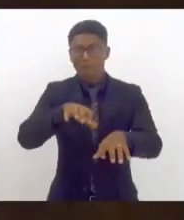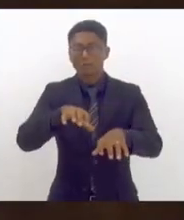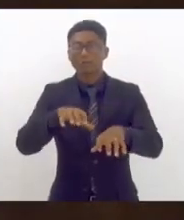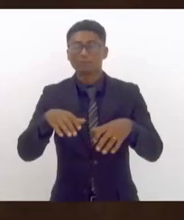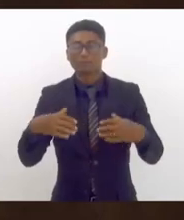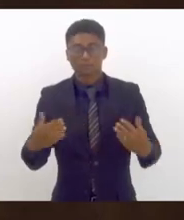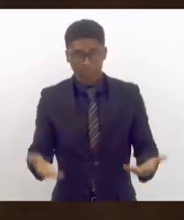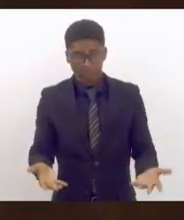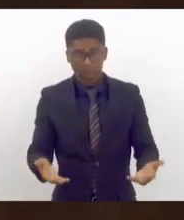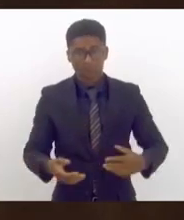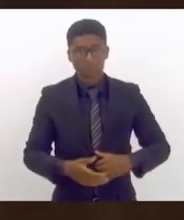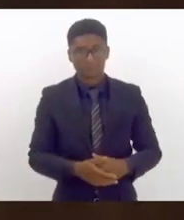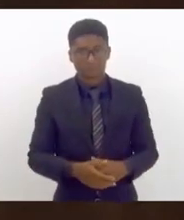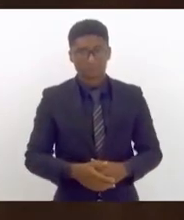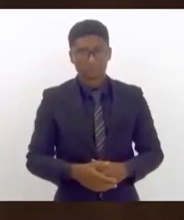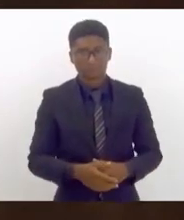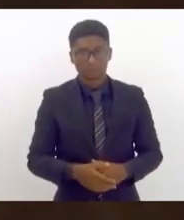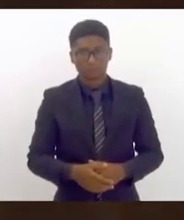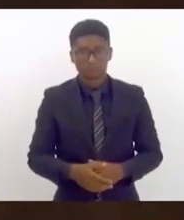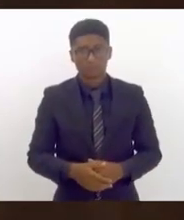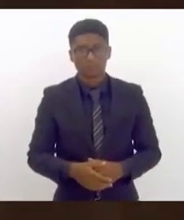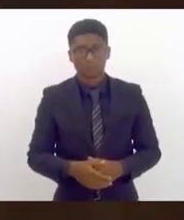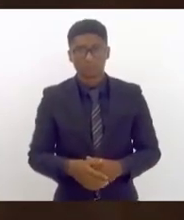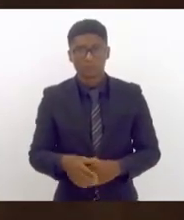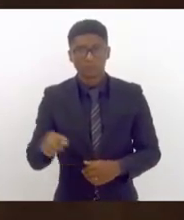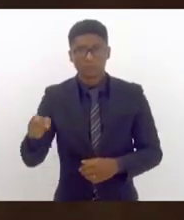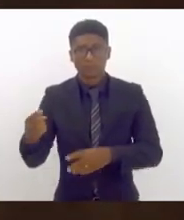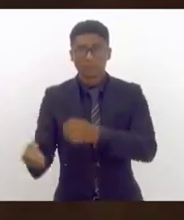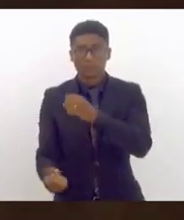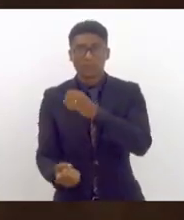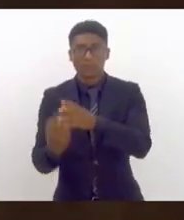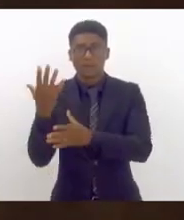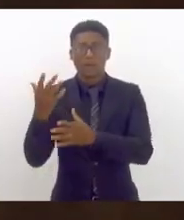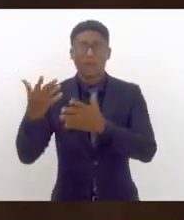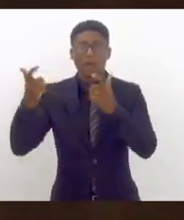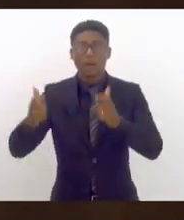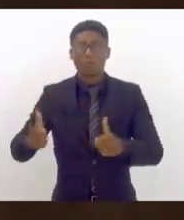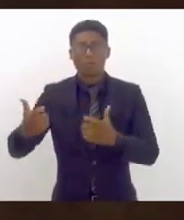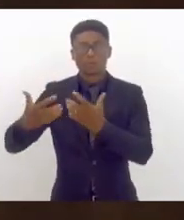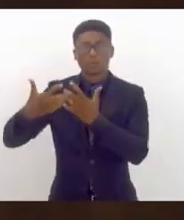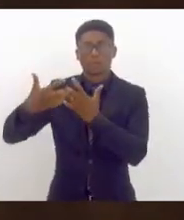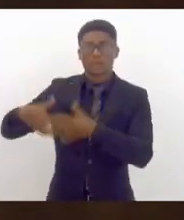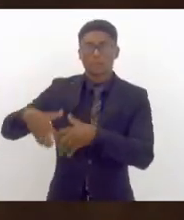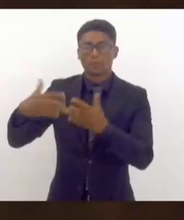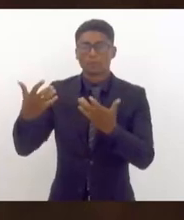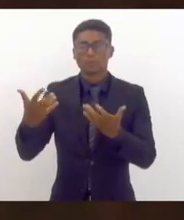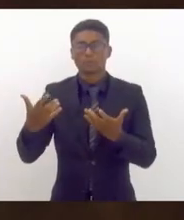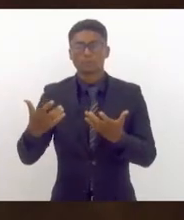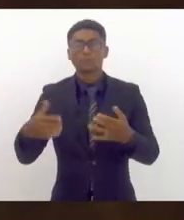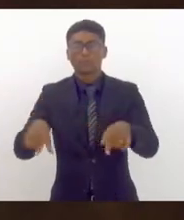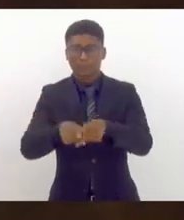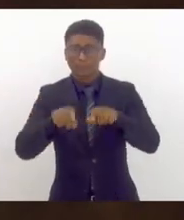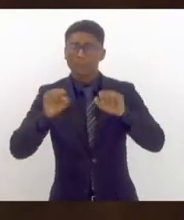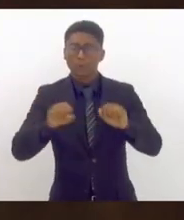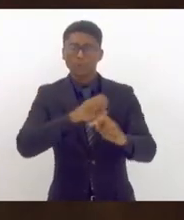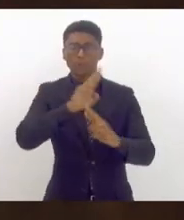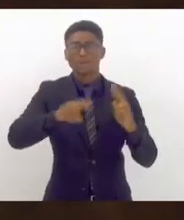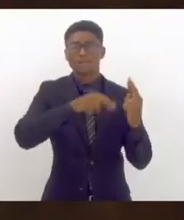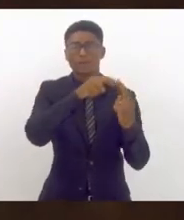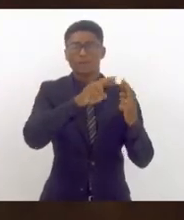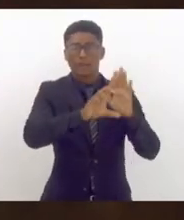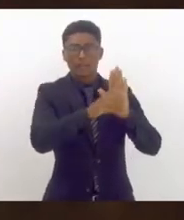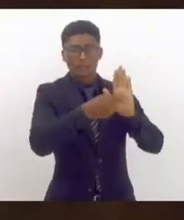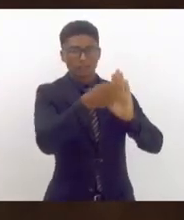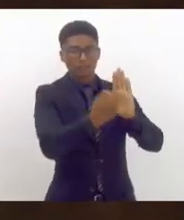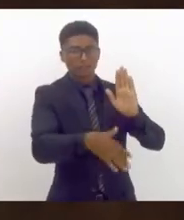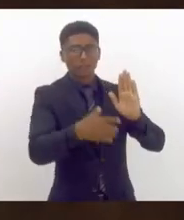para que se crie uma em Petrópolis. Poderia até mencionar a lei que diz que tem que